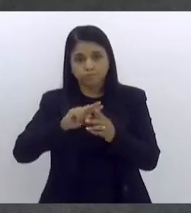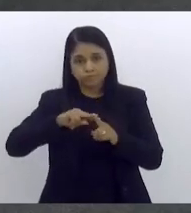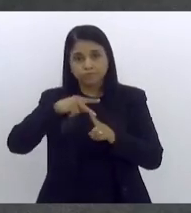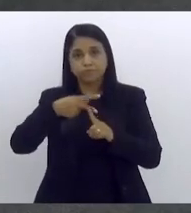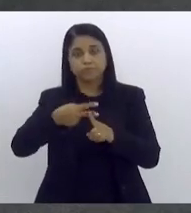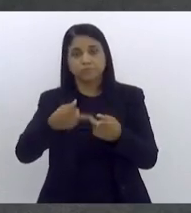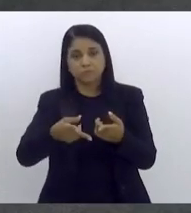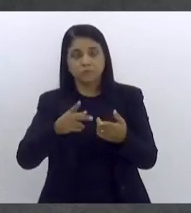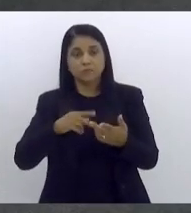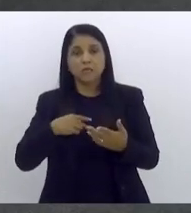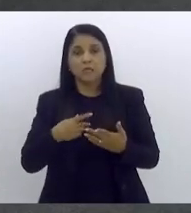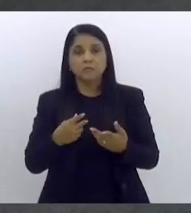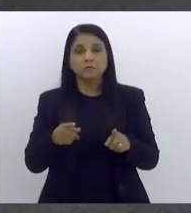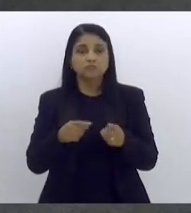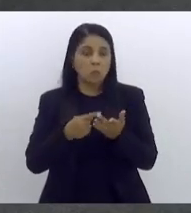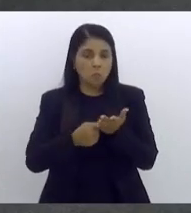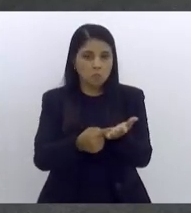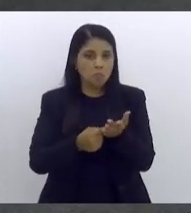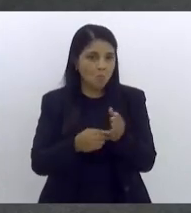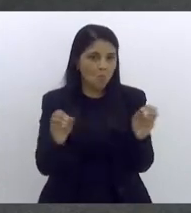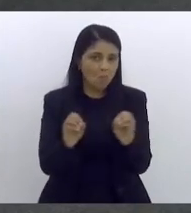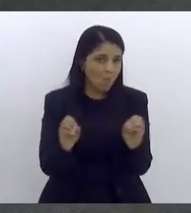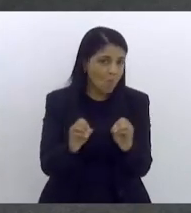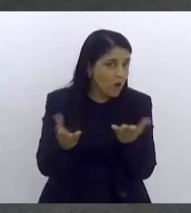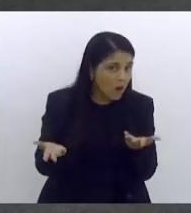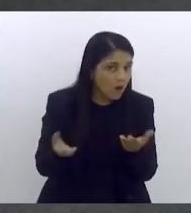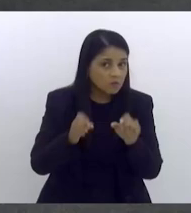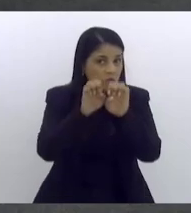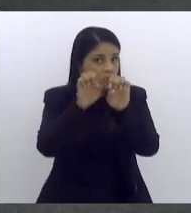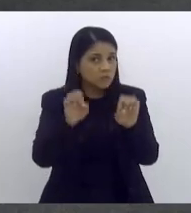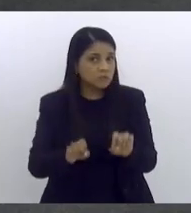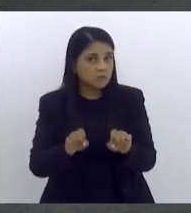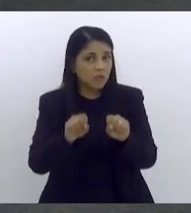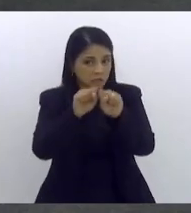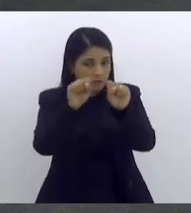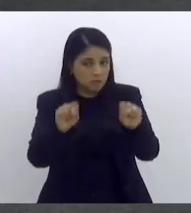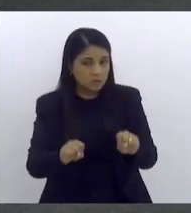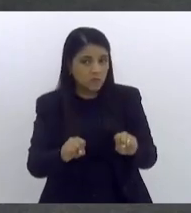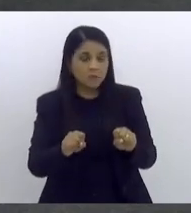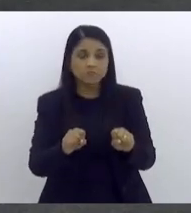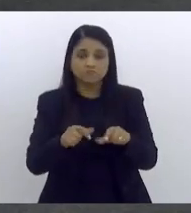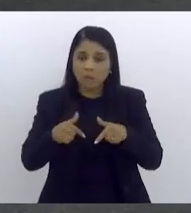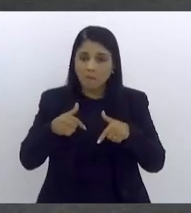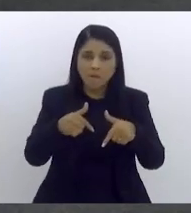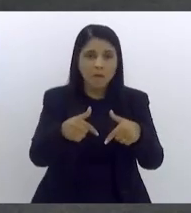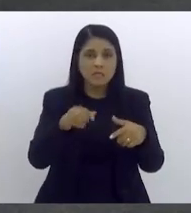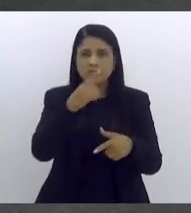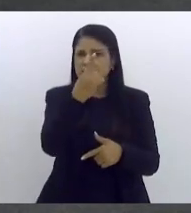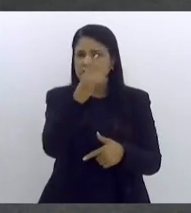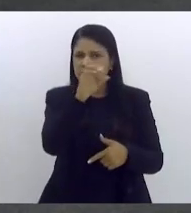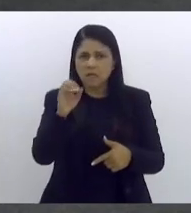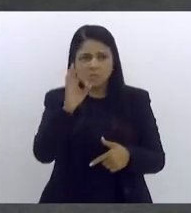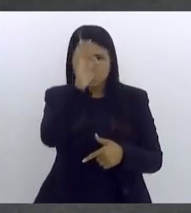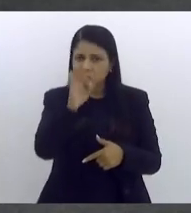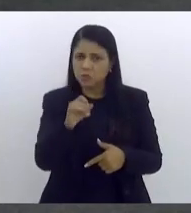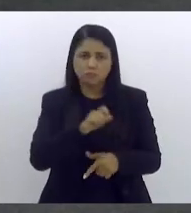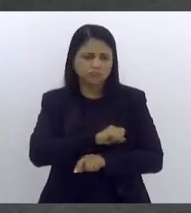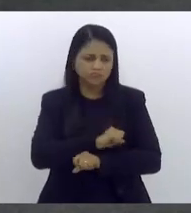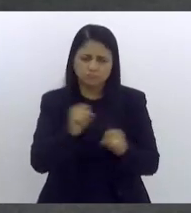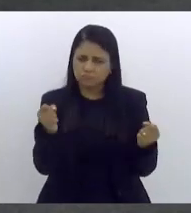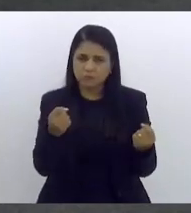foi cumprido o acordo, enquanto o sistema ainda não funciona em 100% desde a época da